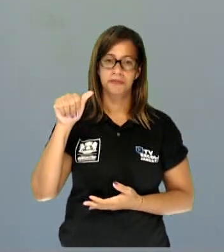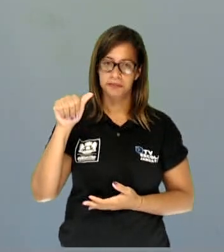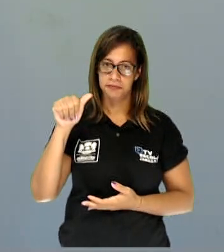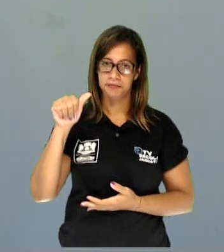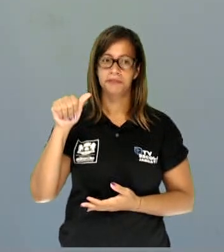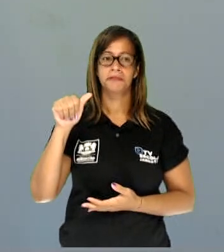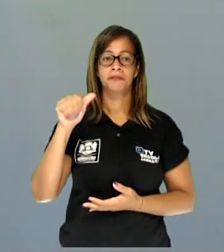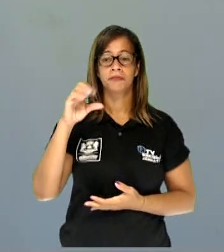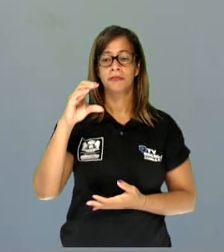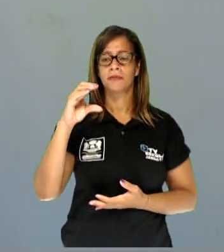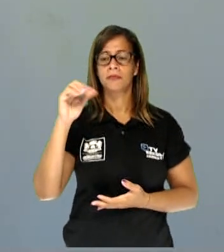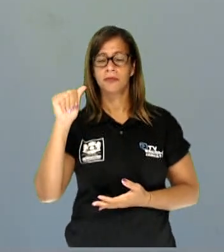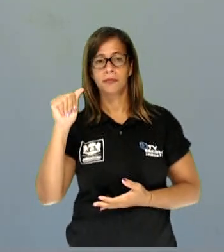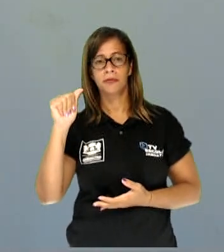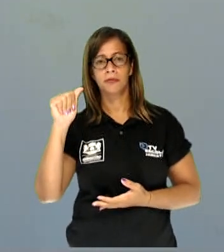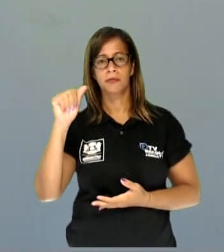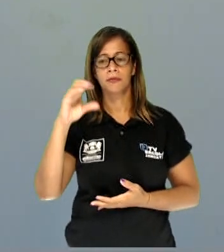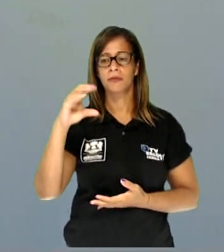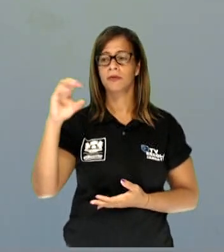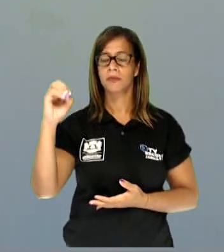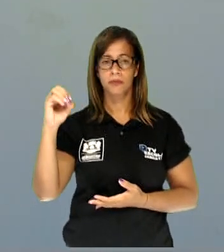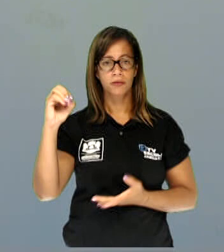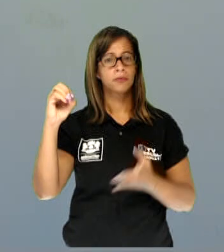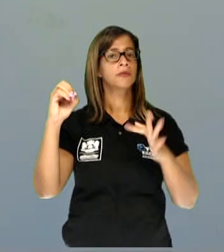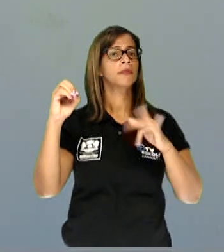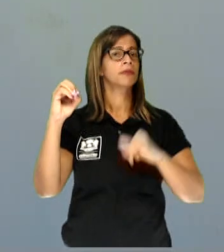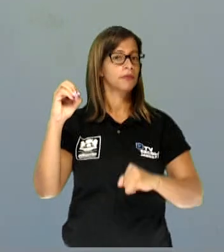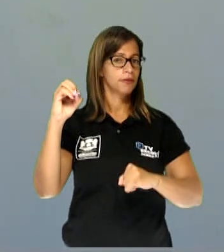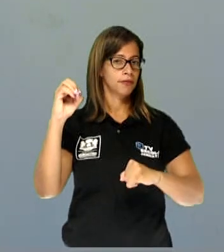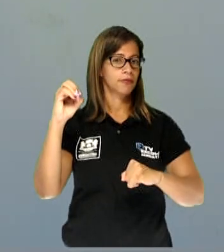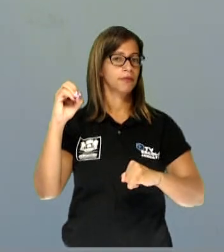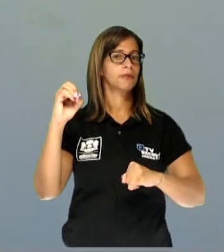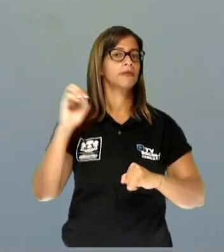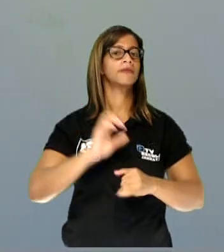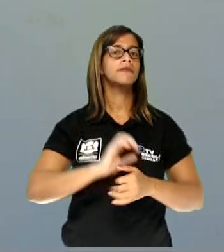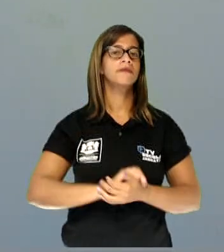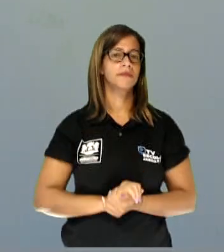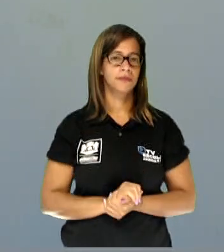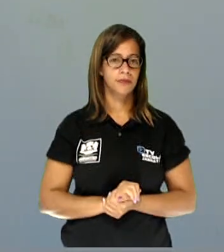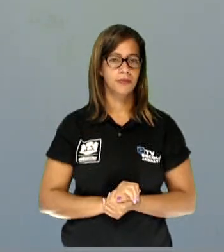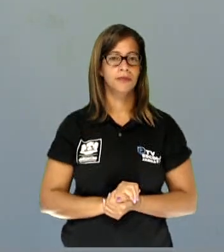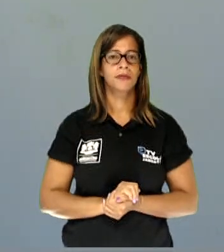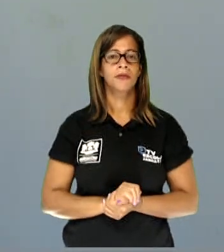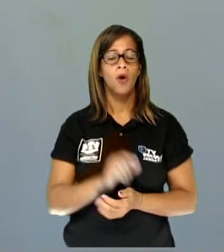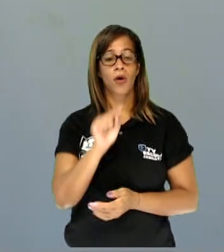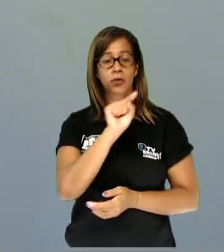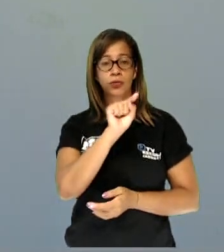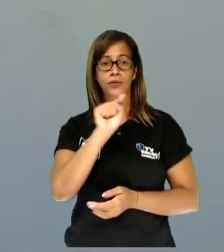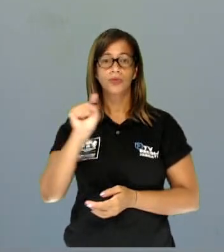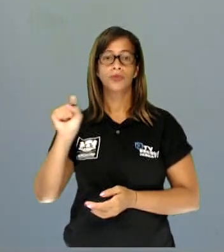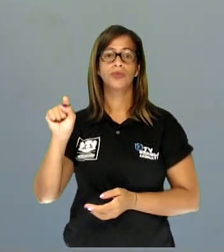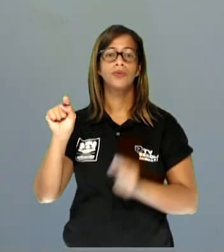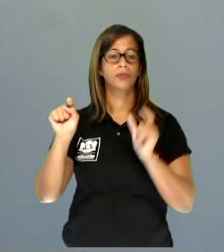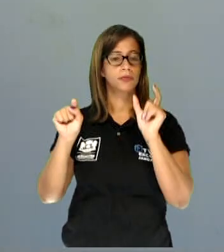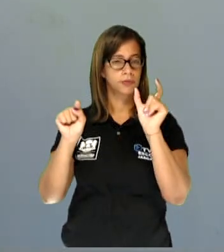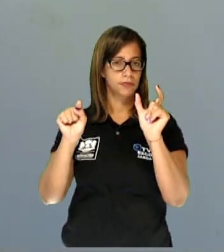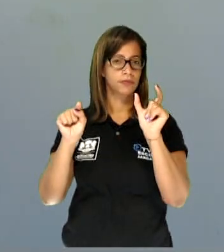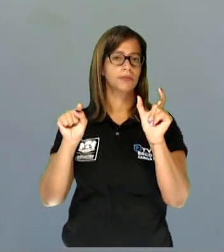Ca. Có, ela termina com um O. Então a gente marca só a palavrinha macaco no texto, tá